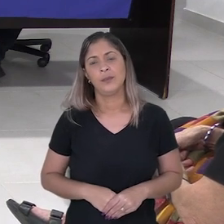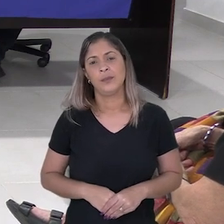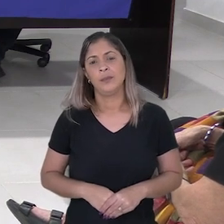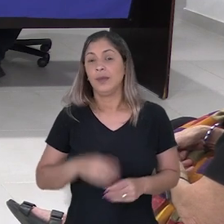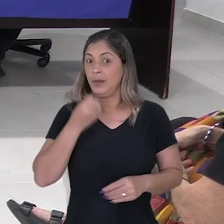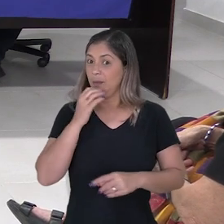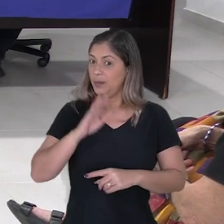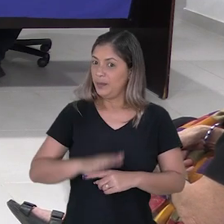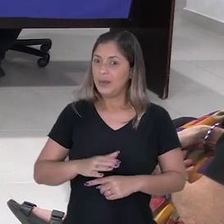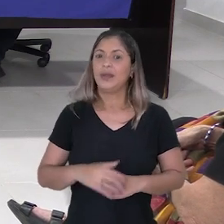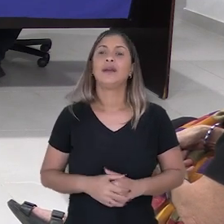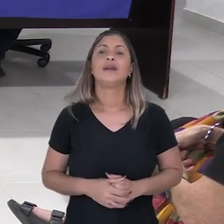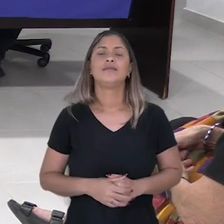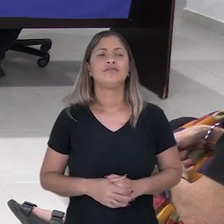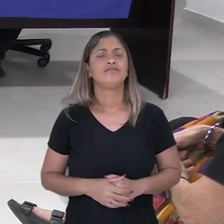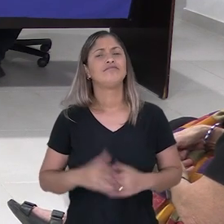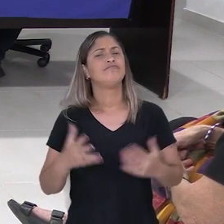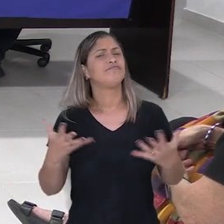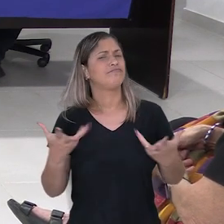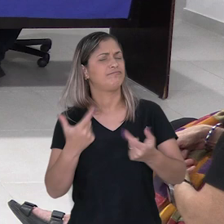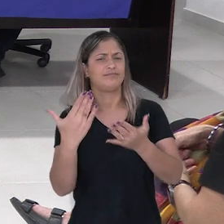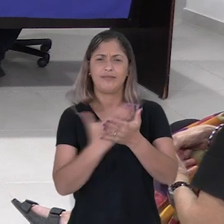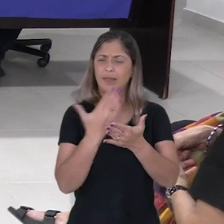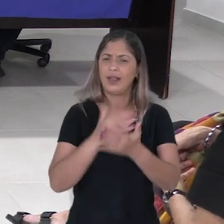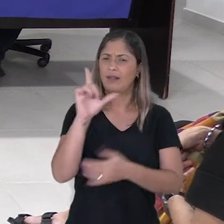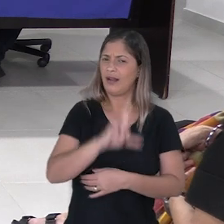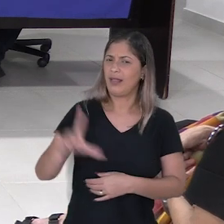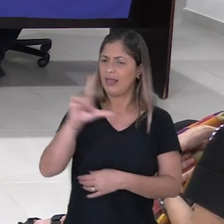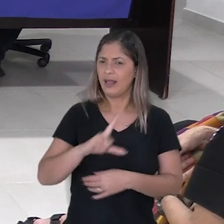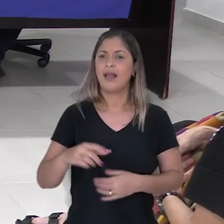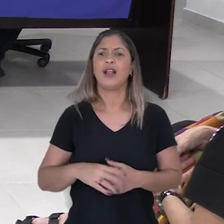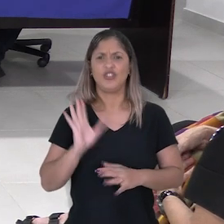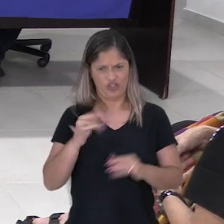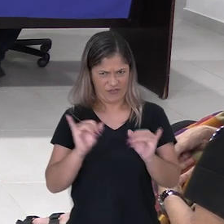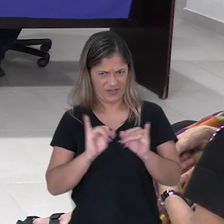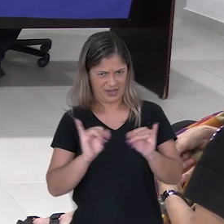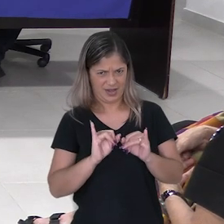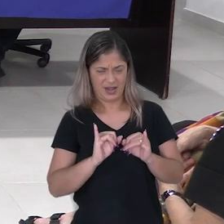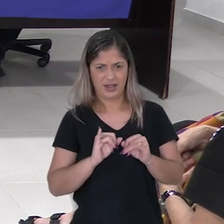Oi, boa tarde. Grandes obras literárias, tipo Luiz de Camões, essas coisas assim, já fizeram